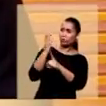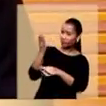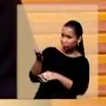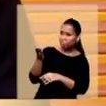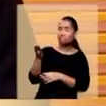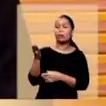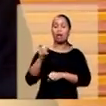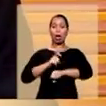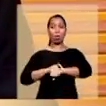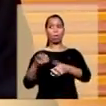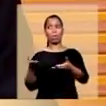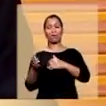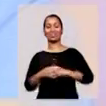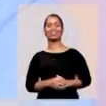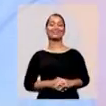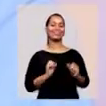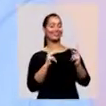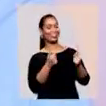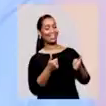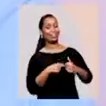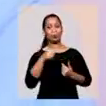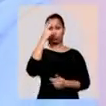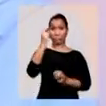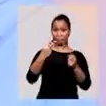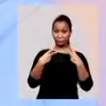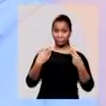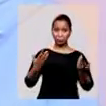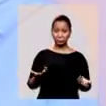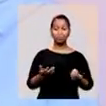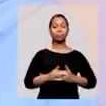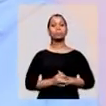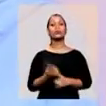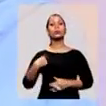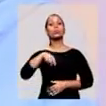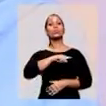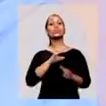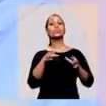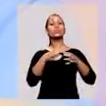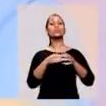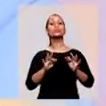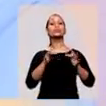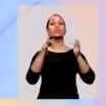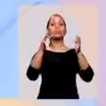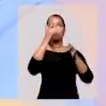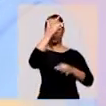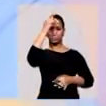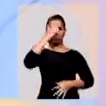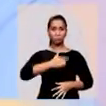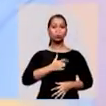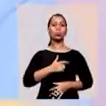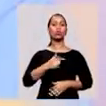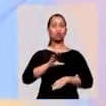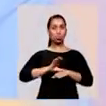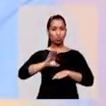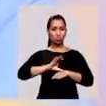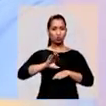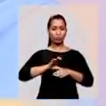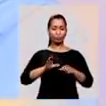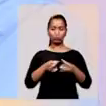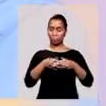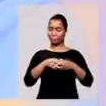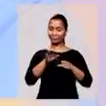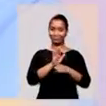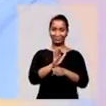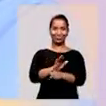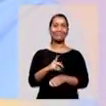encontrar, a hora é agora. Ok. Para quem está nos assistindo, nós somos da área de desenvolvimento humano, nós somos uma consultoria em desenvolvimento